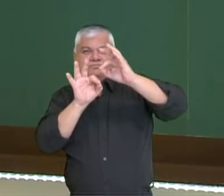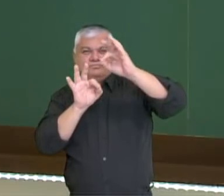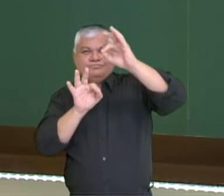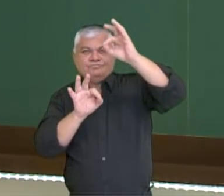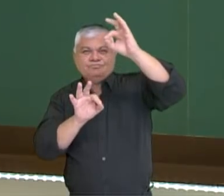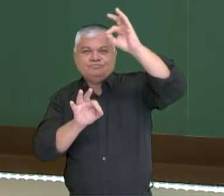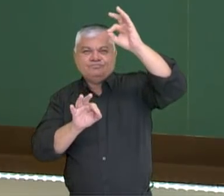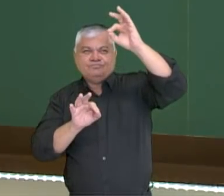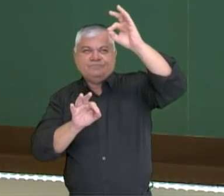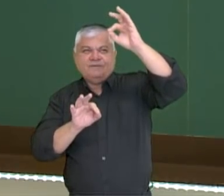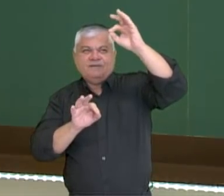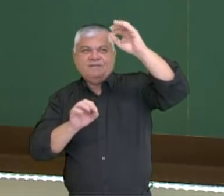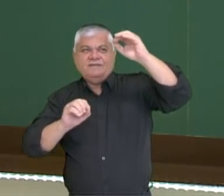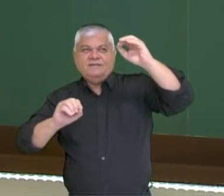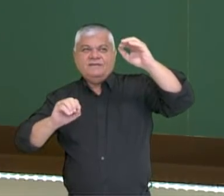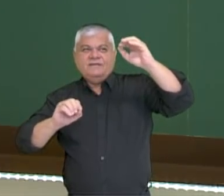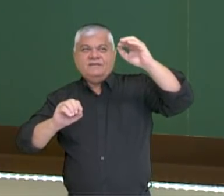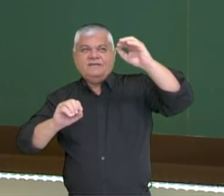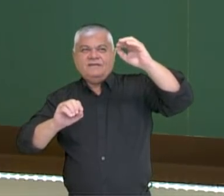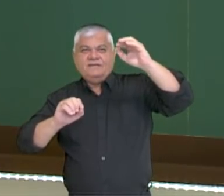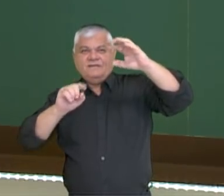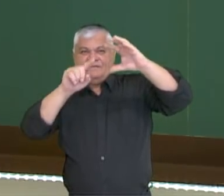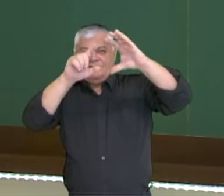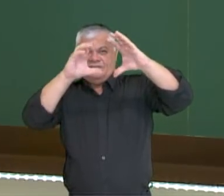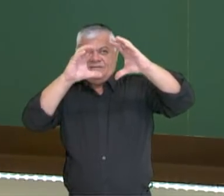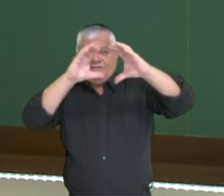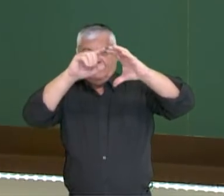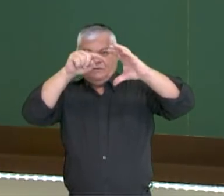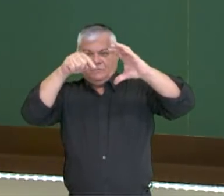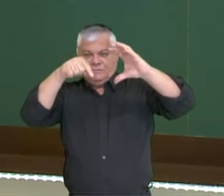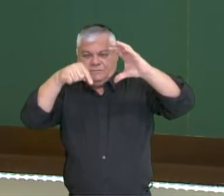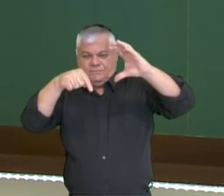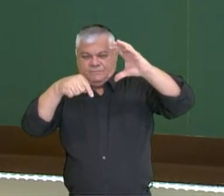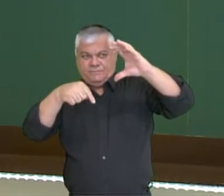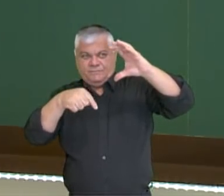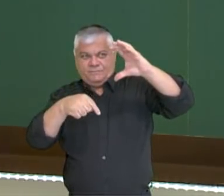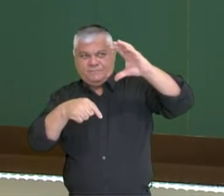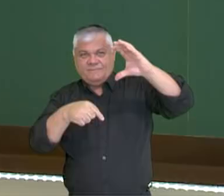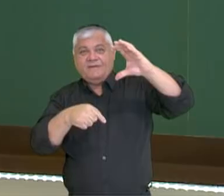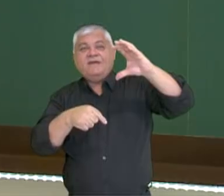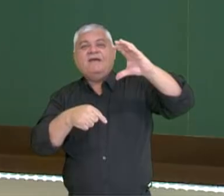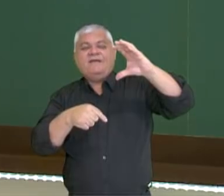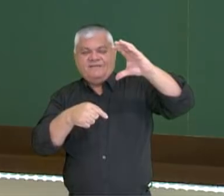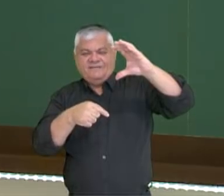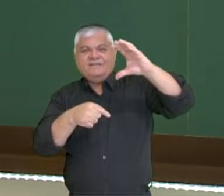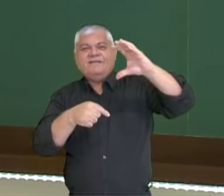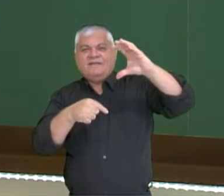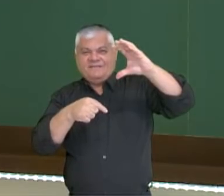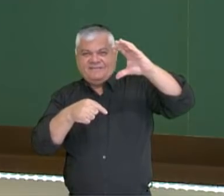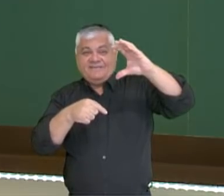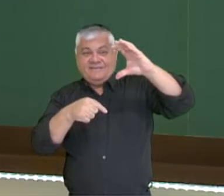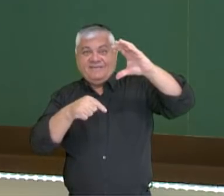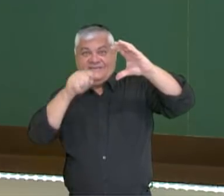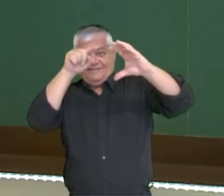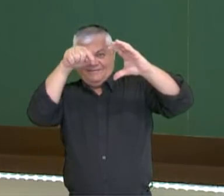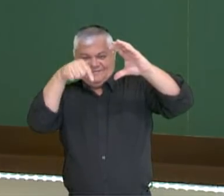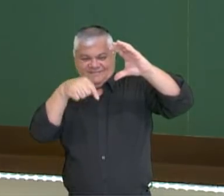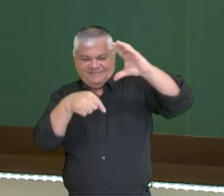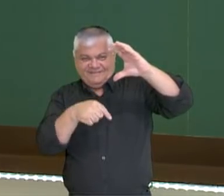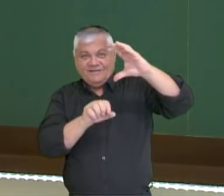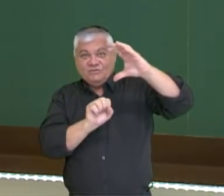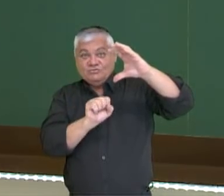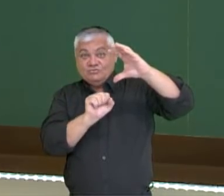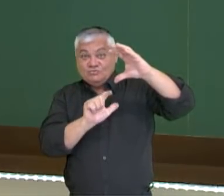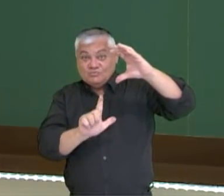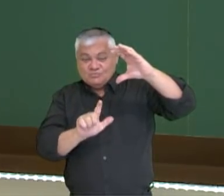do Equador, eu vou ter o quê? A latitude aumentando até chegar ao máximo de latitude para o sul ou